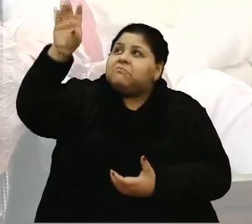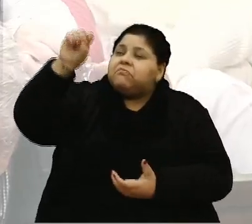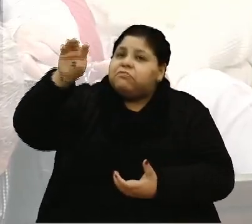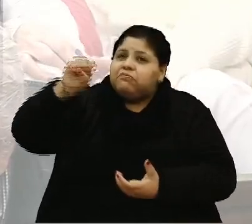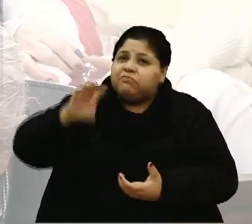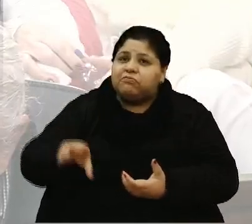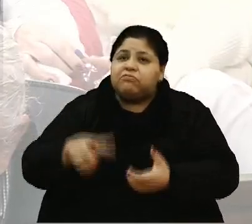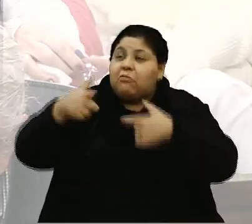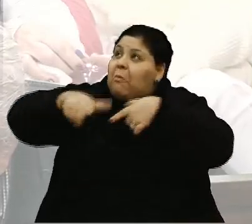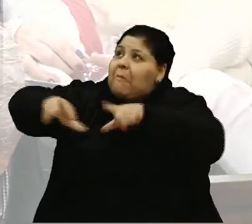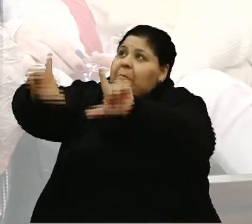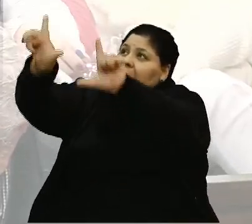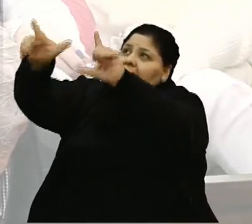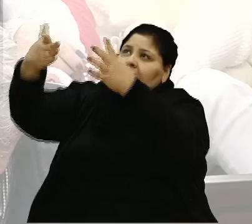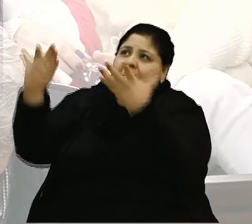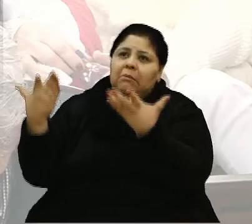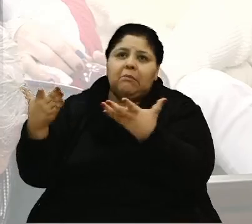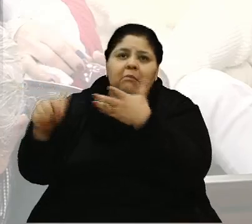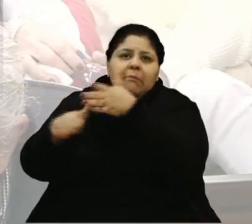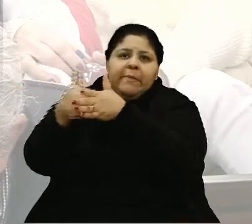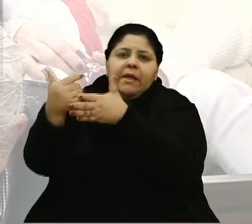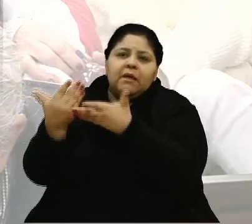coloquem uma placa, melhore